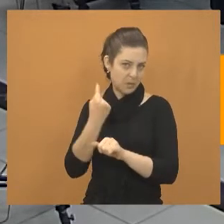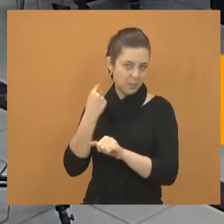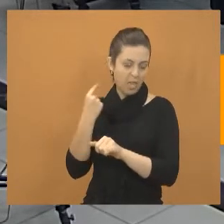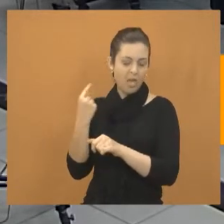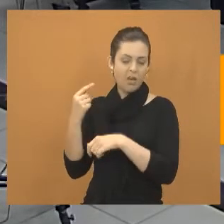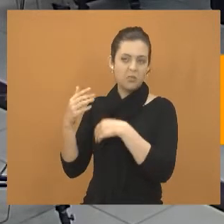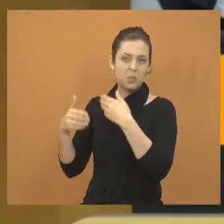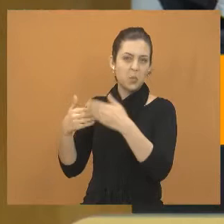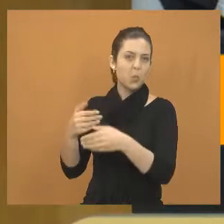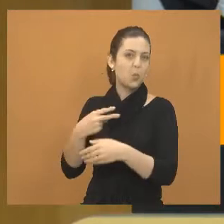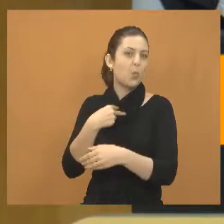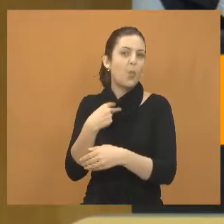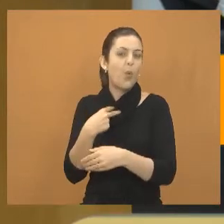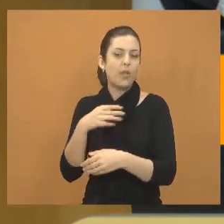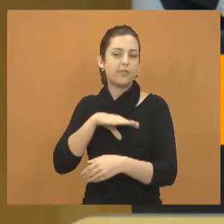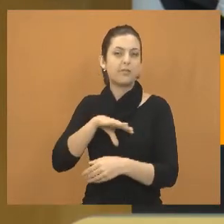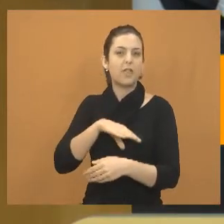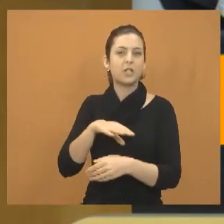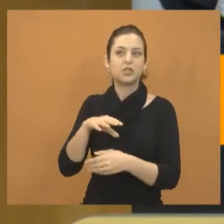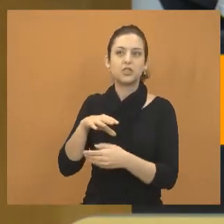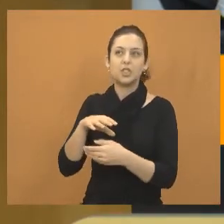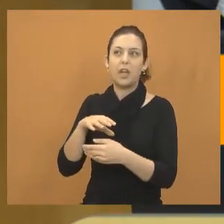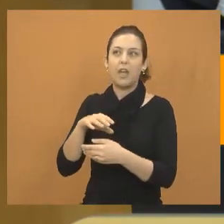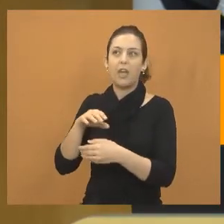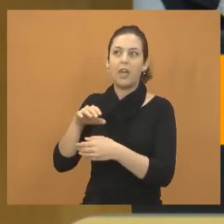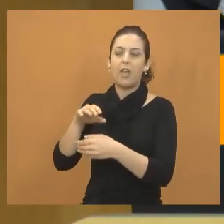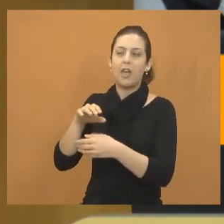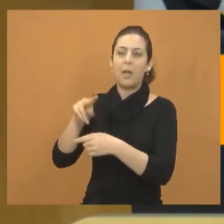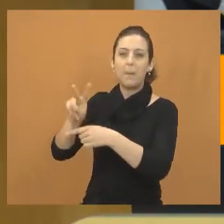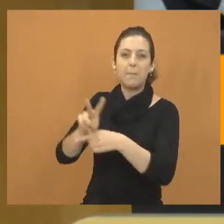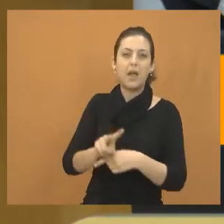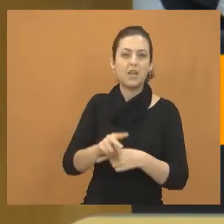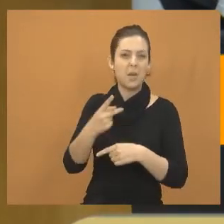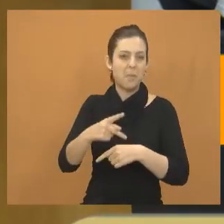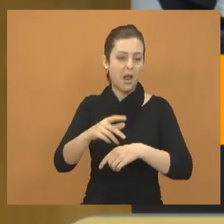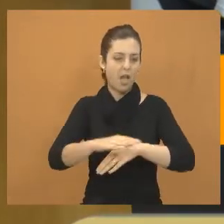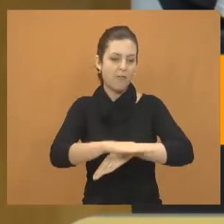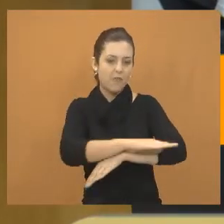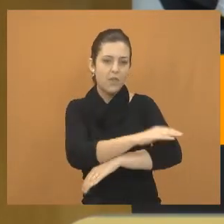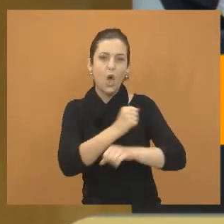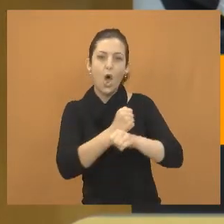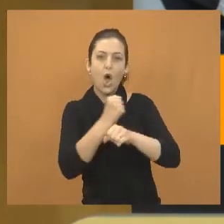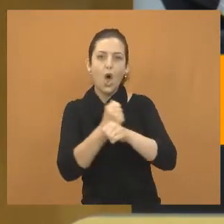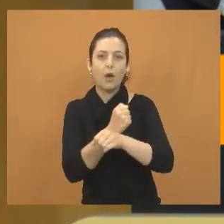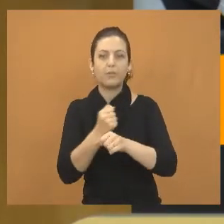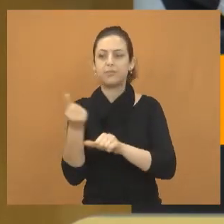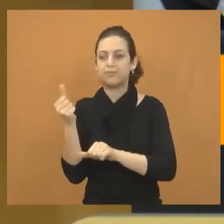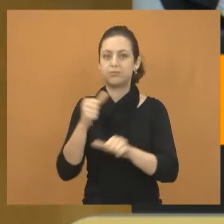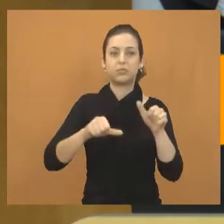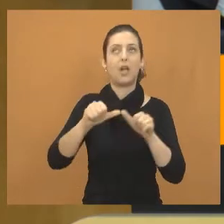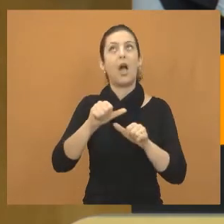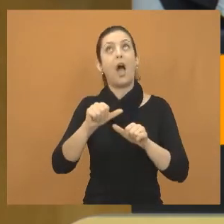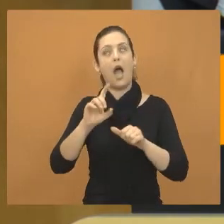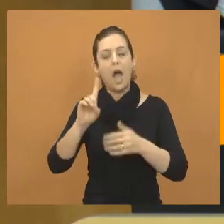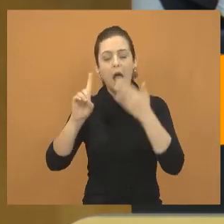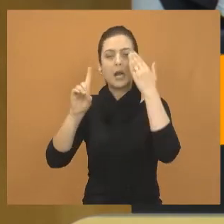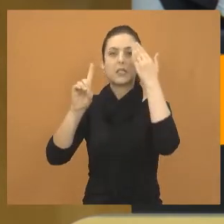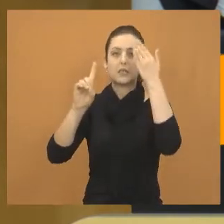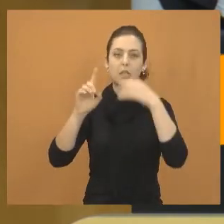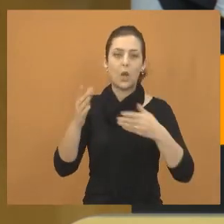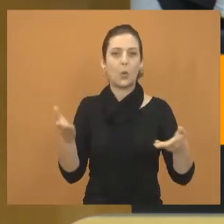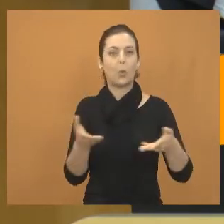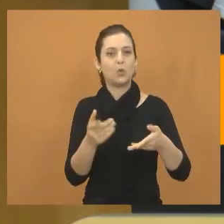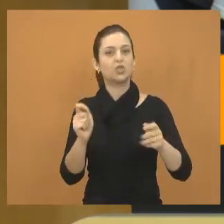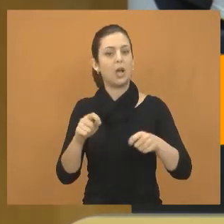exemplo, o município não podia tomar empréstimo para fazer pavimentação, obras de infraestrutura. Mudou isso, graças a Deus.